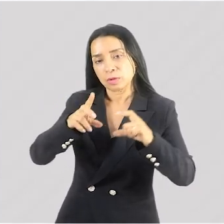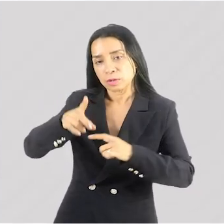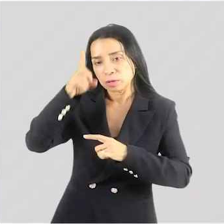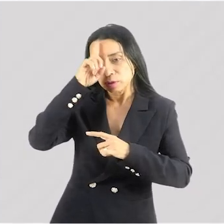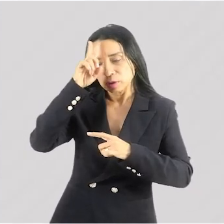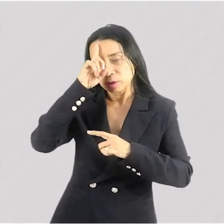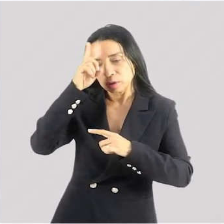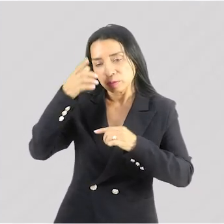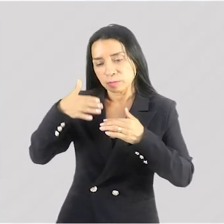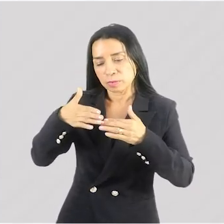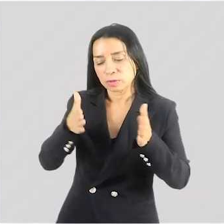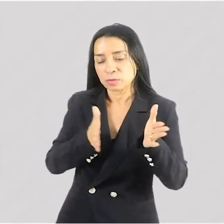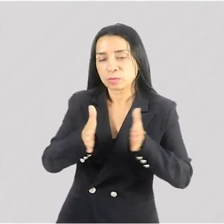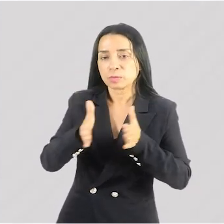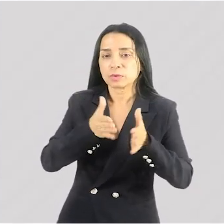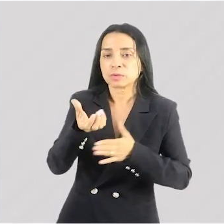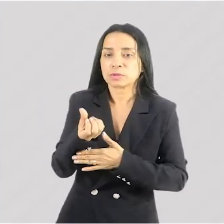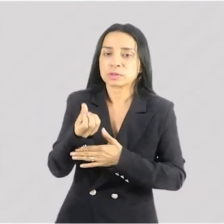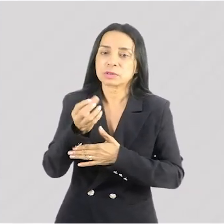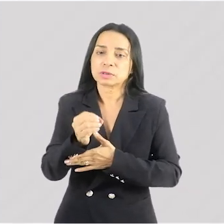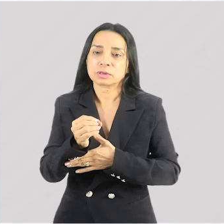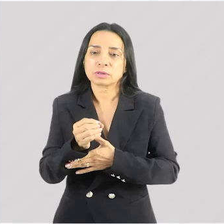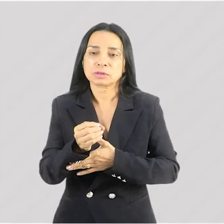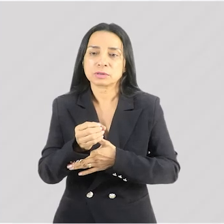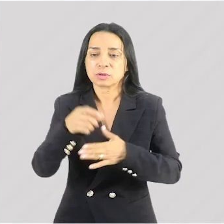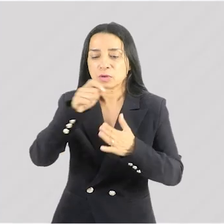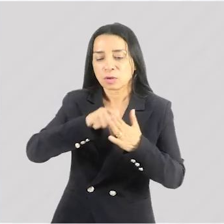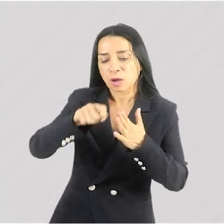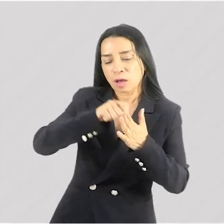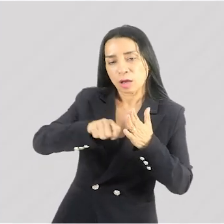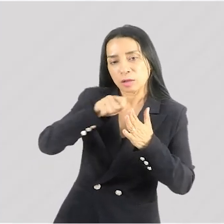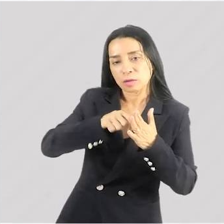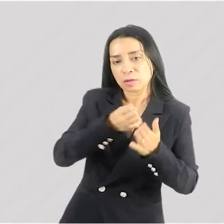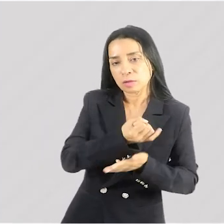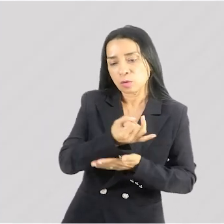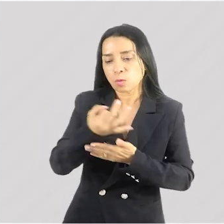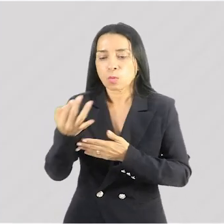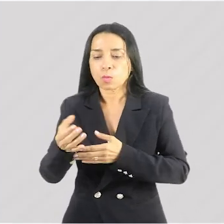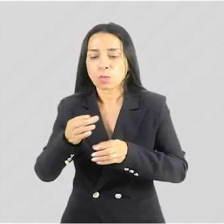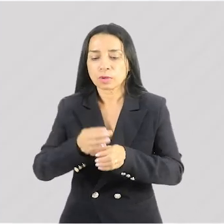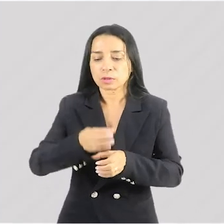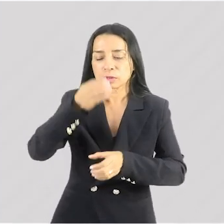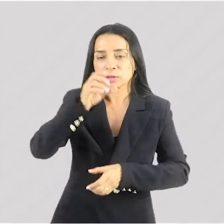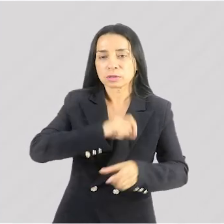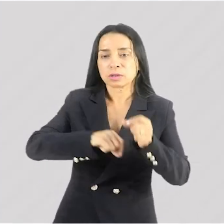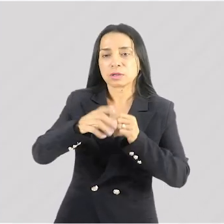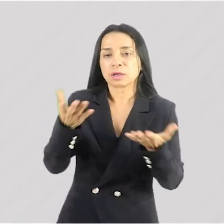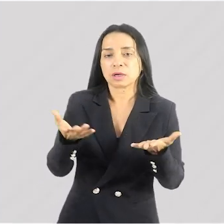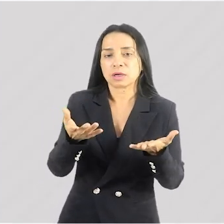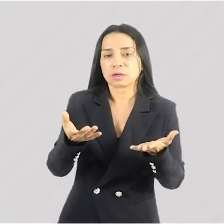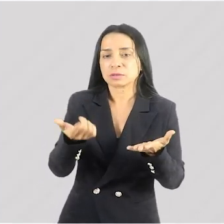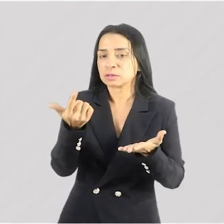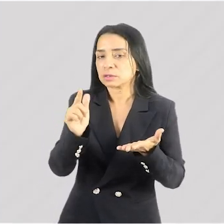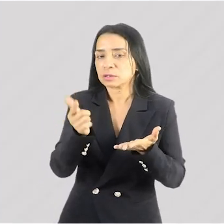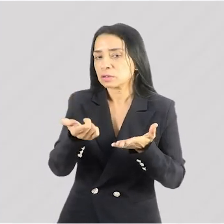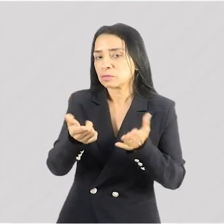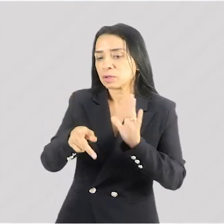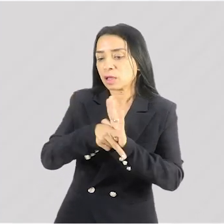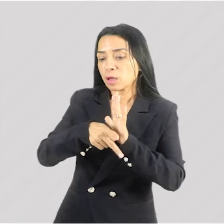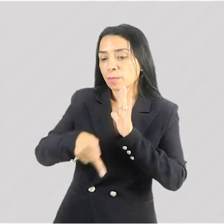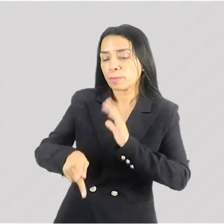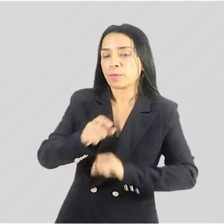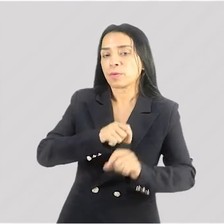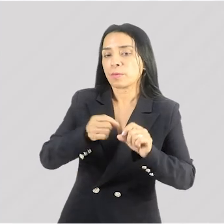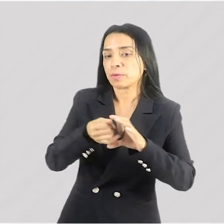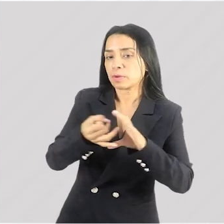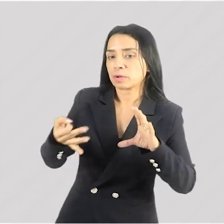60 dias, foram anotadas as quantidades de garrafas fora dessas especificações.